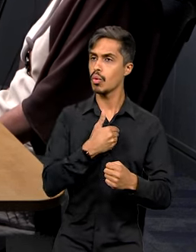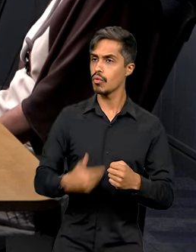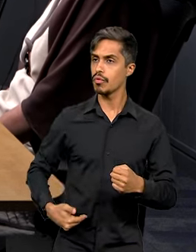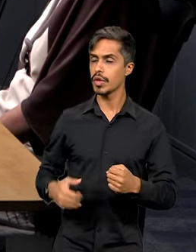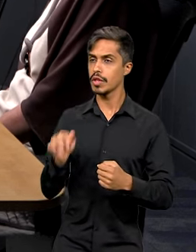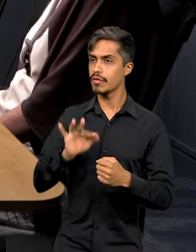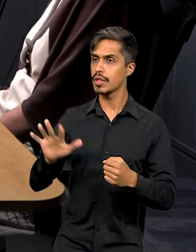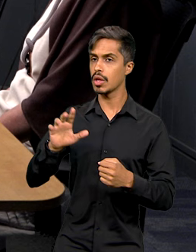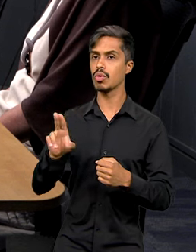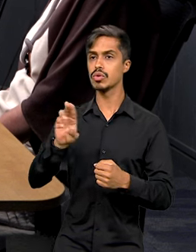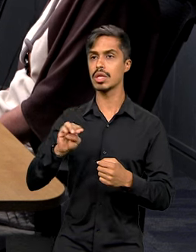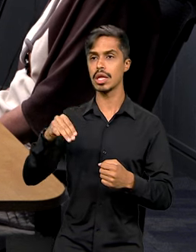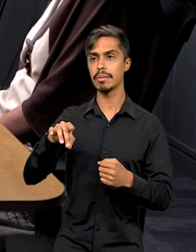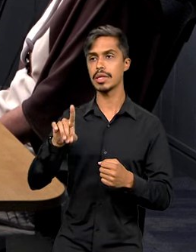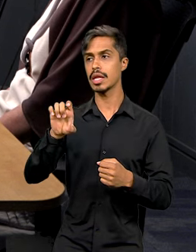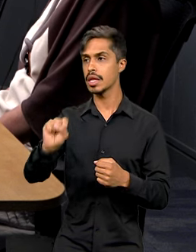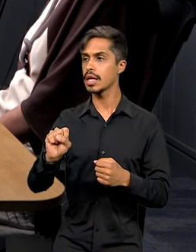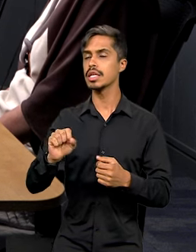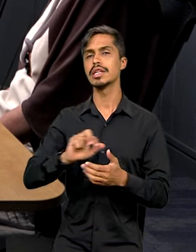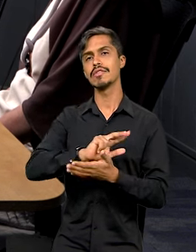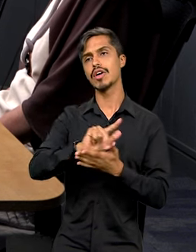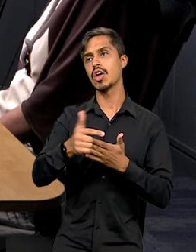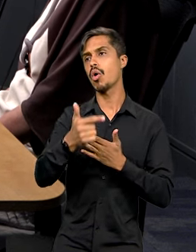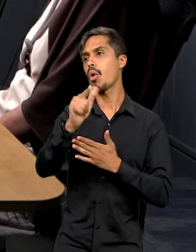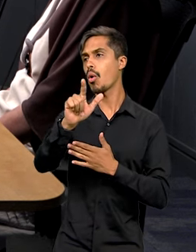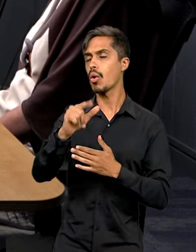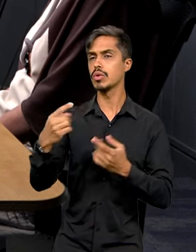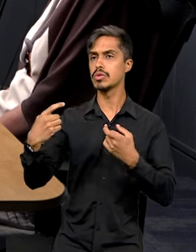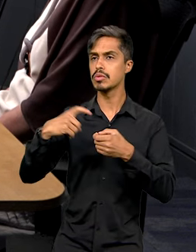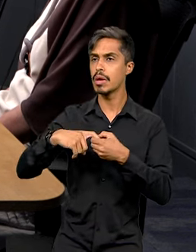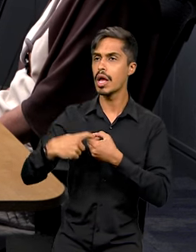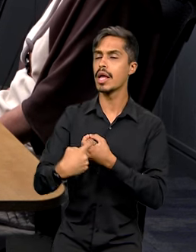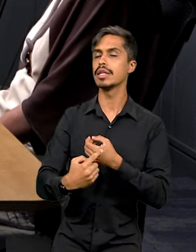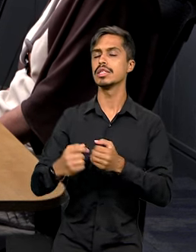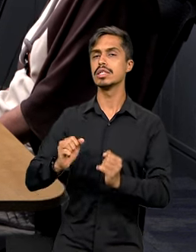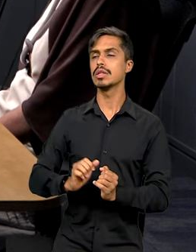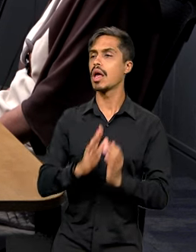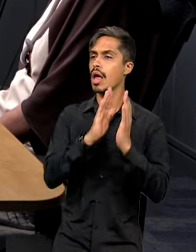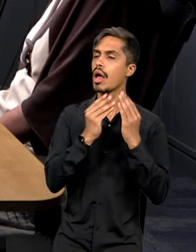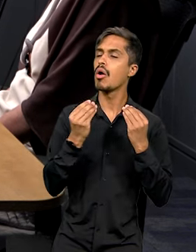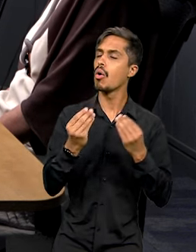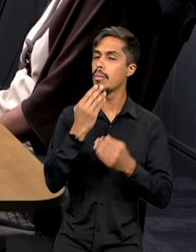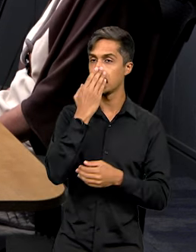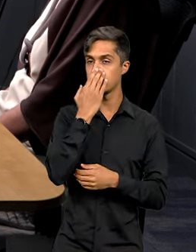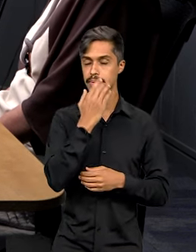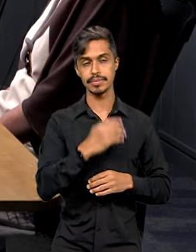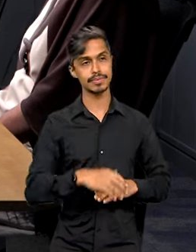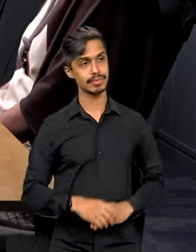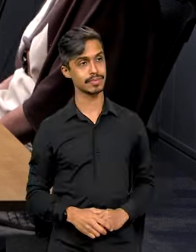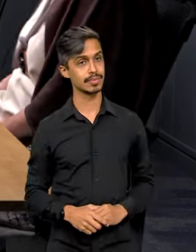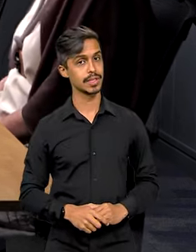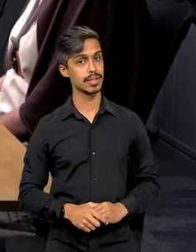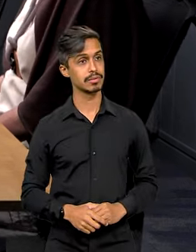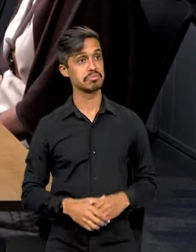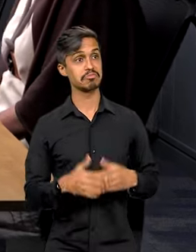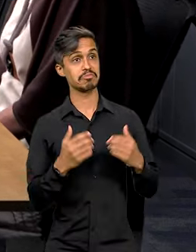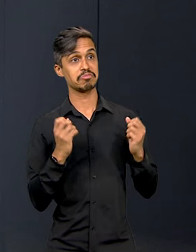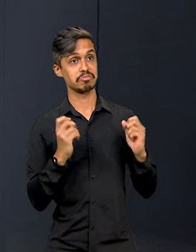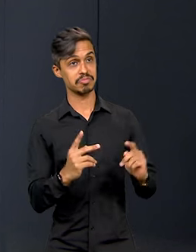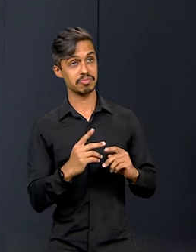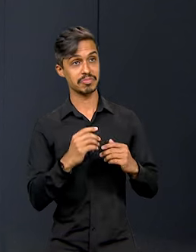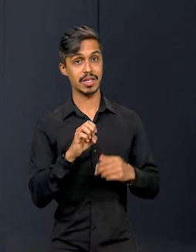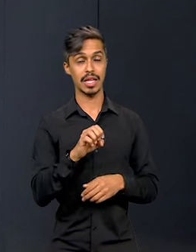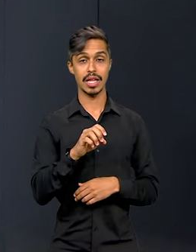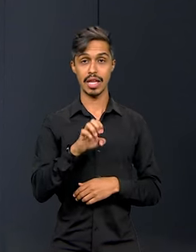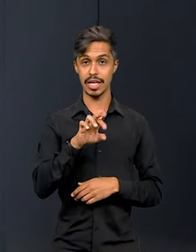tem adotado por meio do MDS e de outros parceiros para colocar esse enfrentamento em prática pois